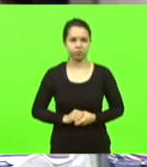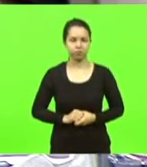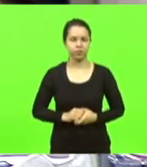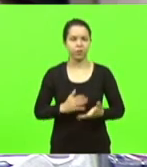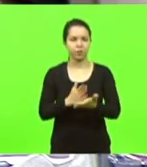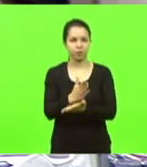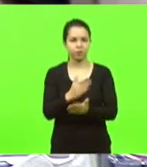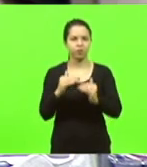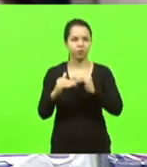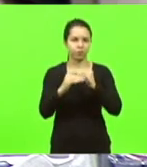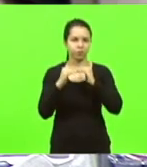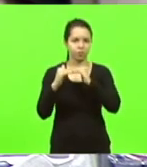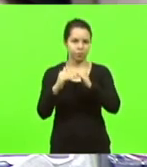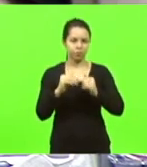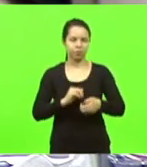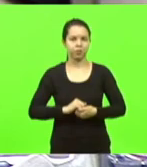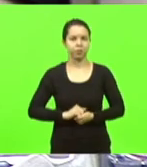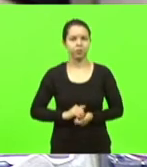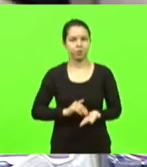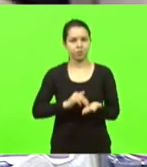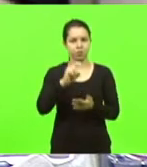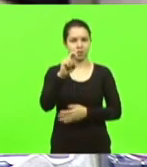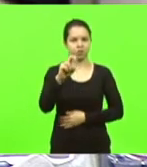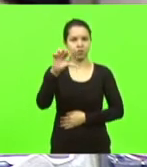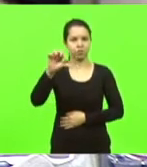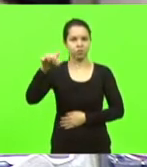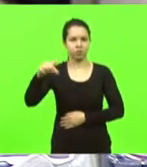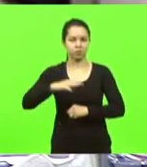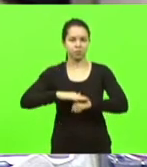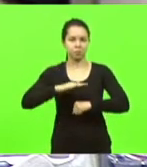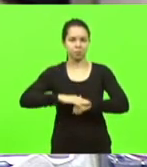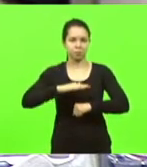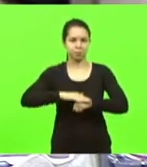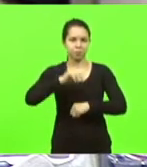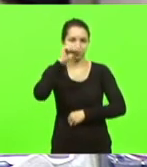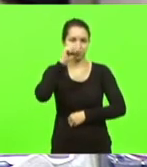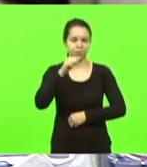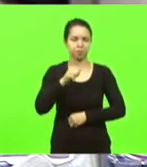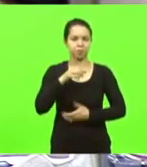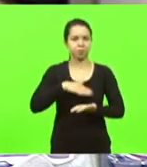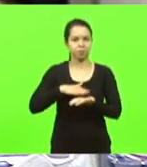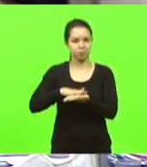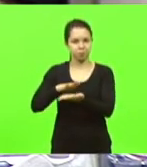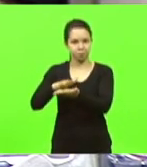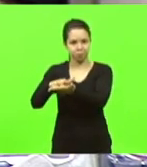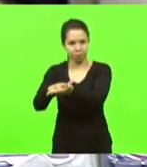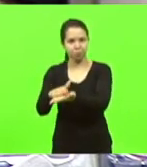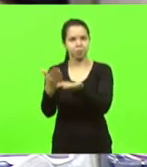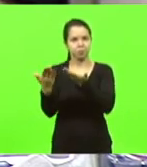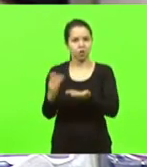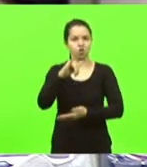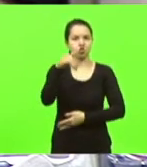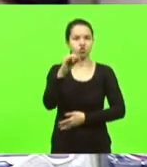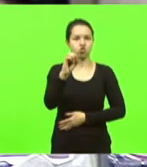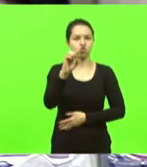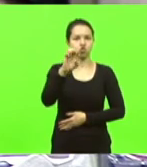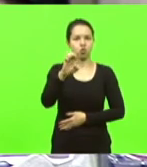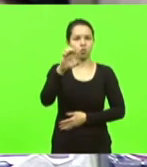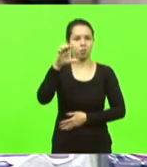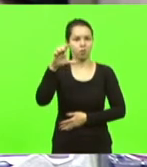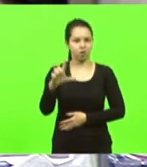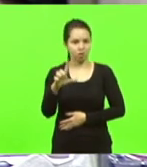encontra aprovado por unanimidade Moção 597 autor Deputado João Amin manifestando aplausos ao Senhor Joel Pacheco